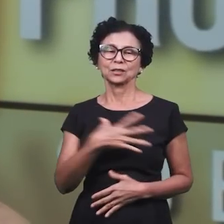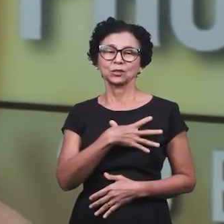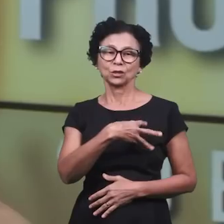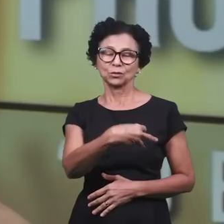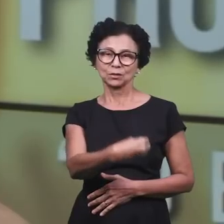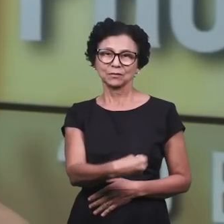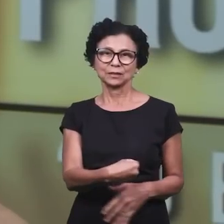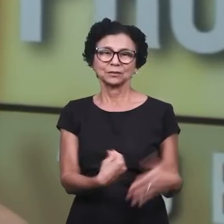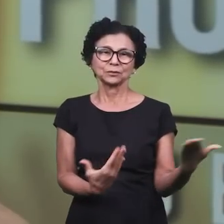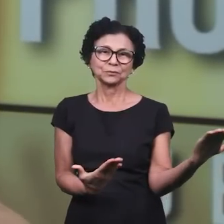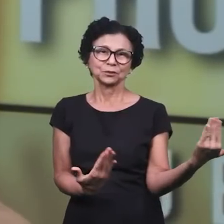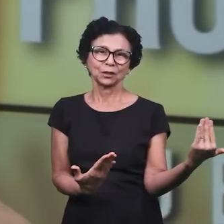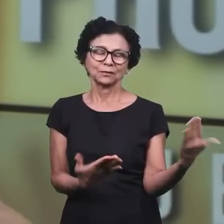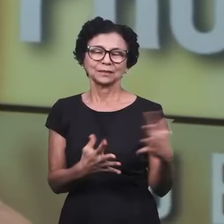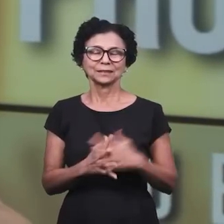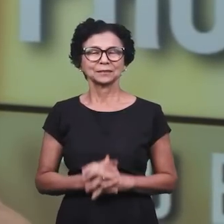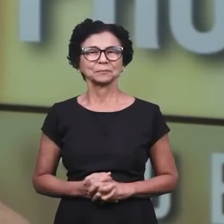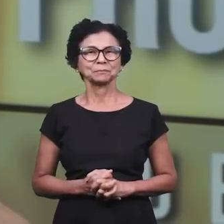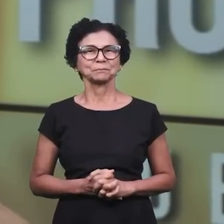são comparados